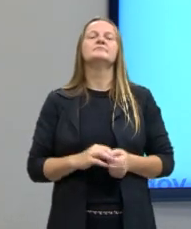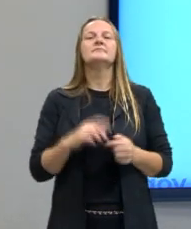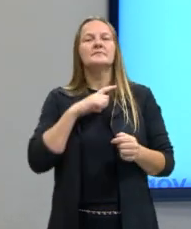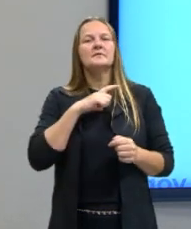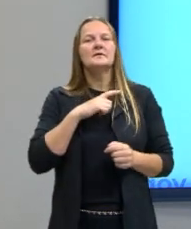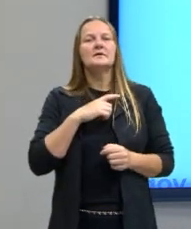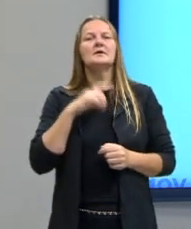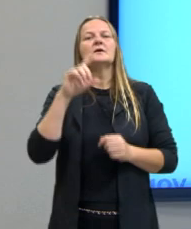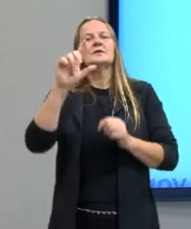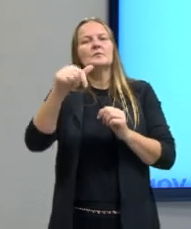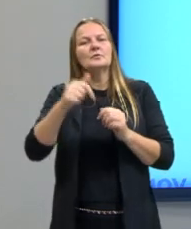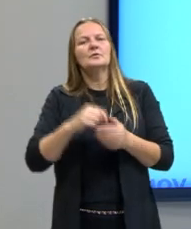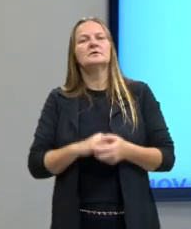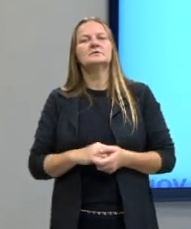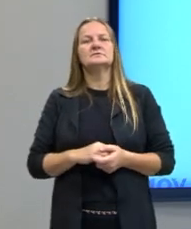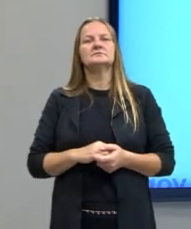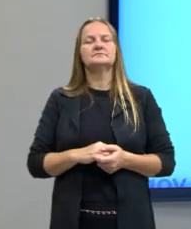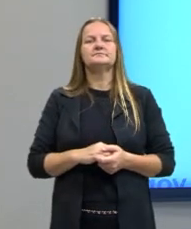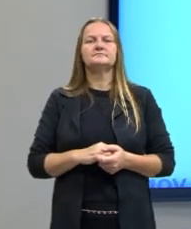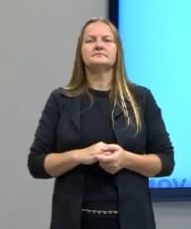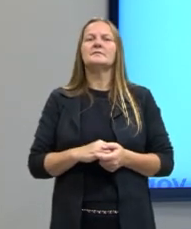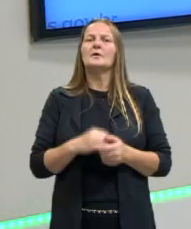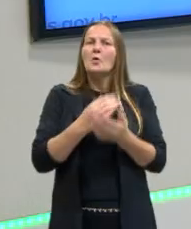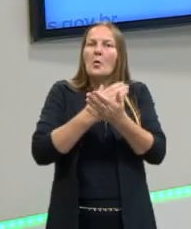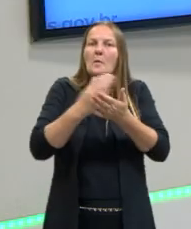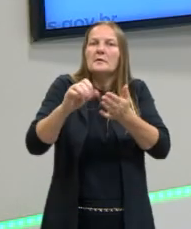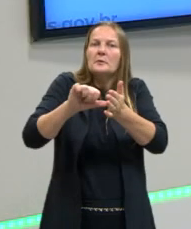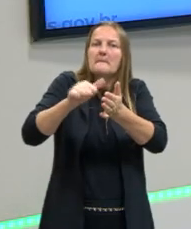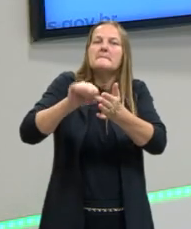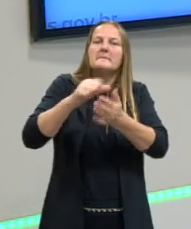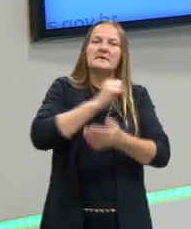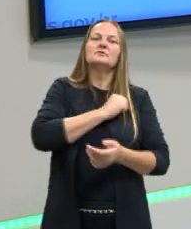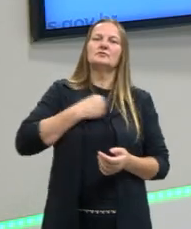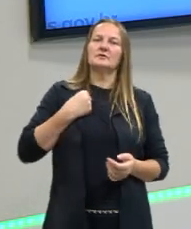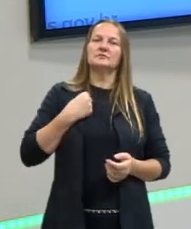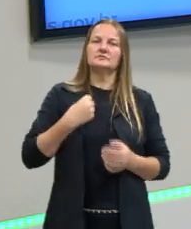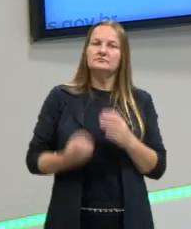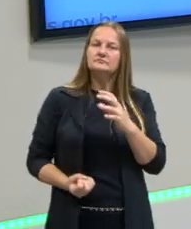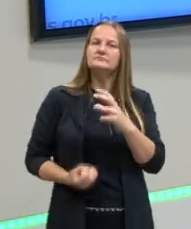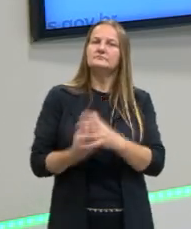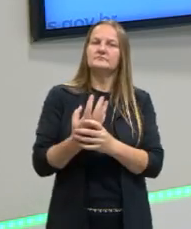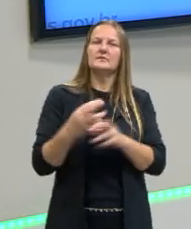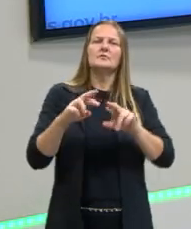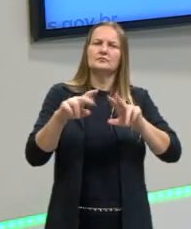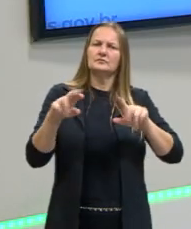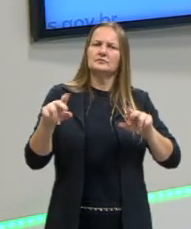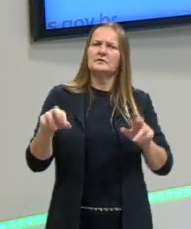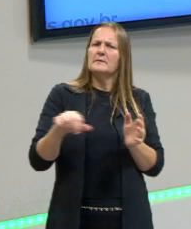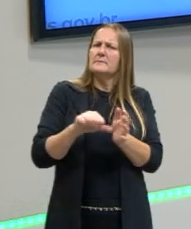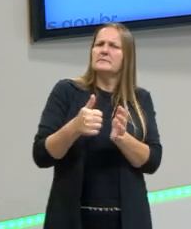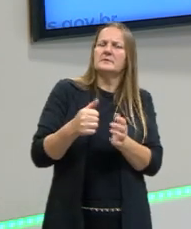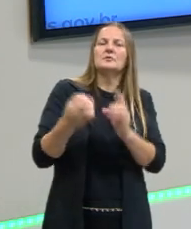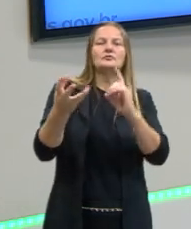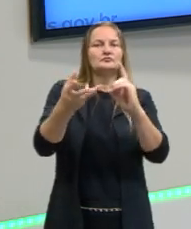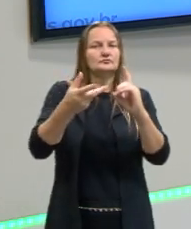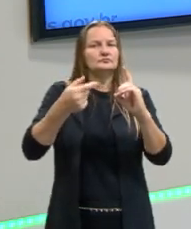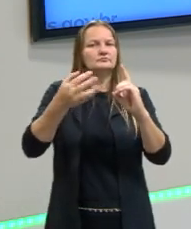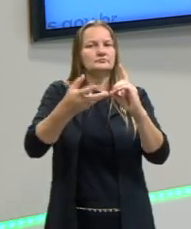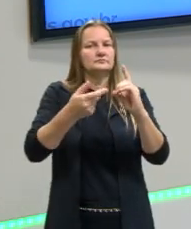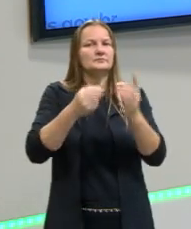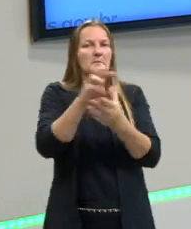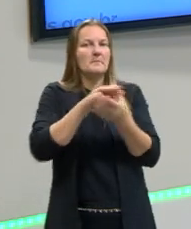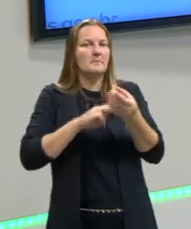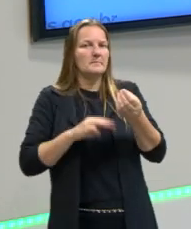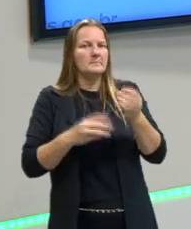esse que nós conhecemos com regula agora vem dos Sócrates né é um pouco diferente mas vendo só que do método dialético